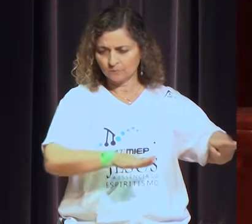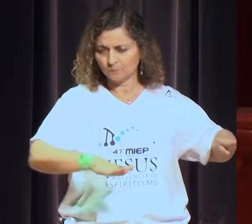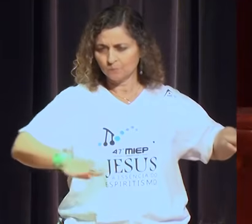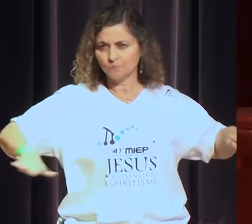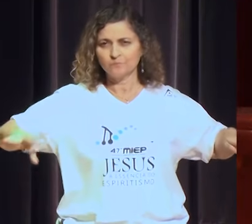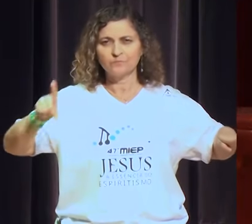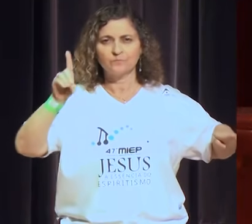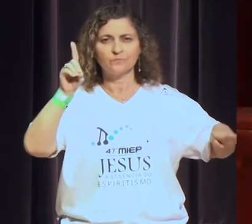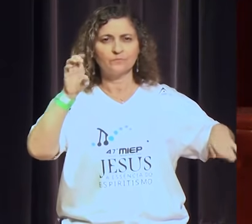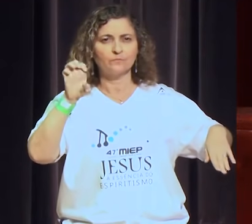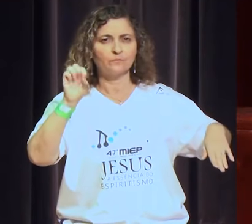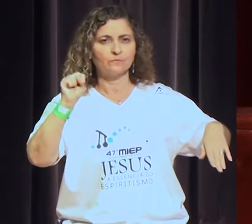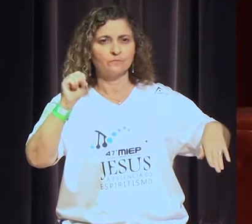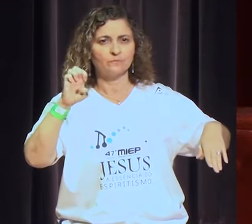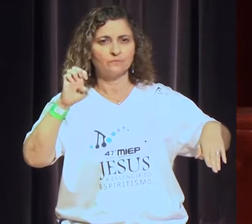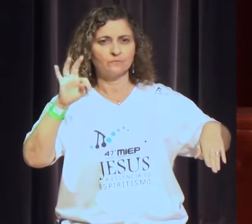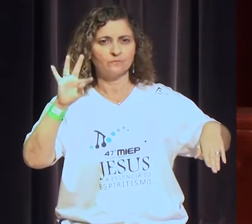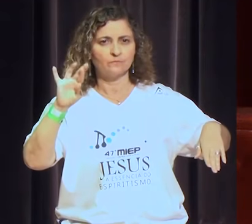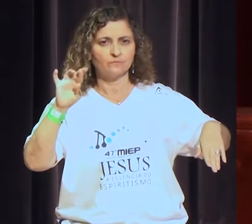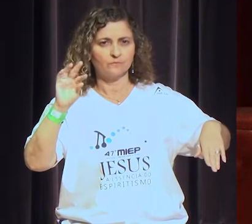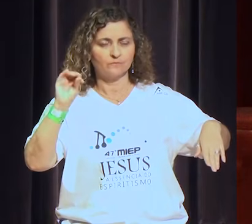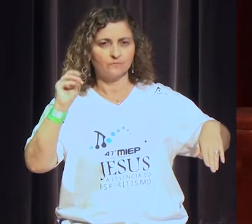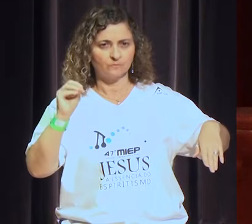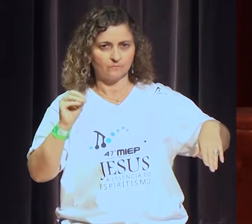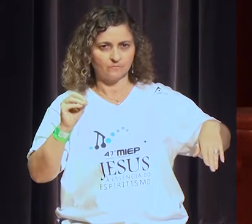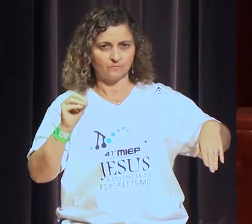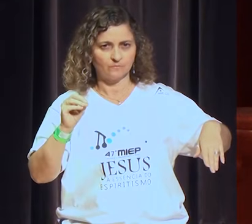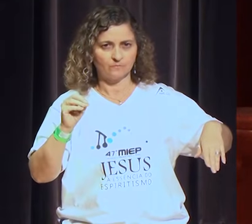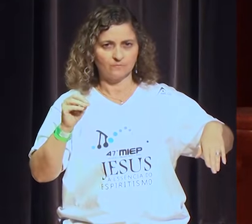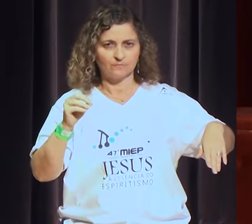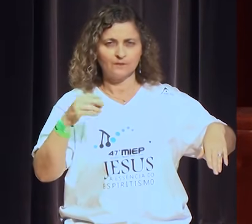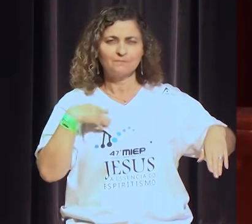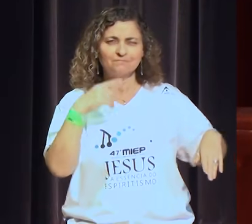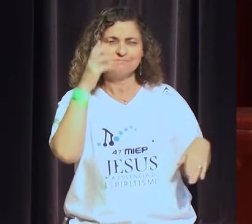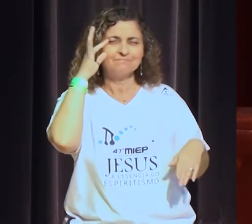Gente, imagina você virar para sua esposa e falar, amor, tem um programa maravilhoso.